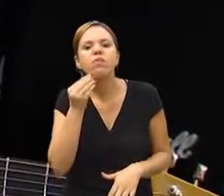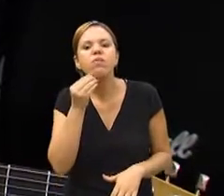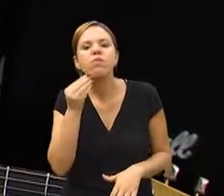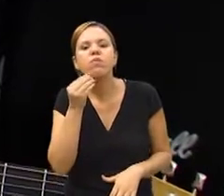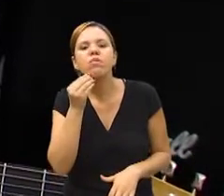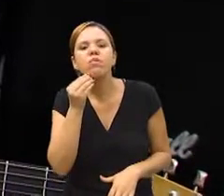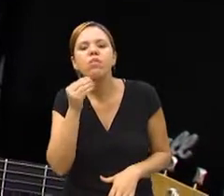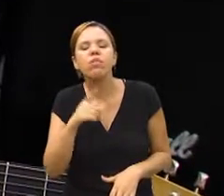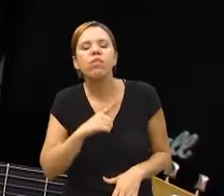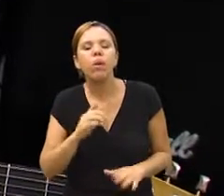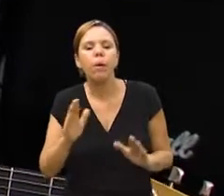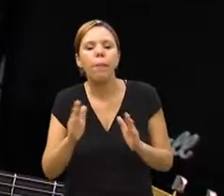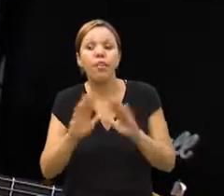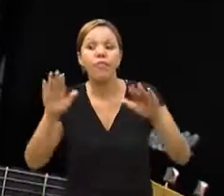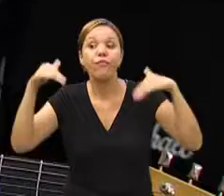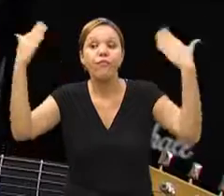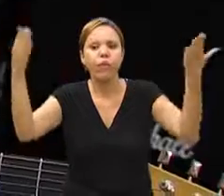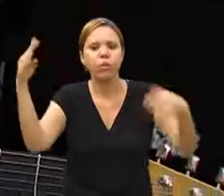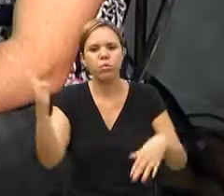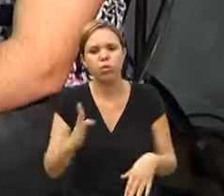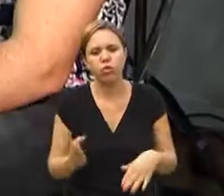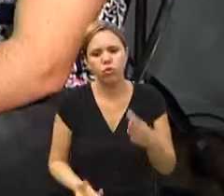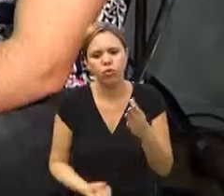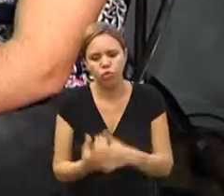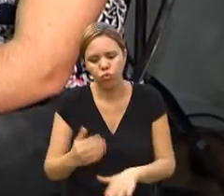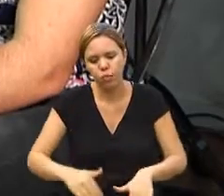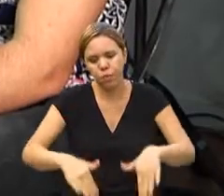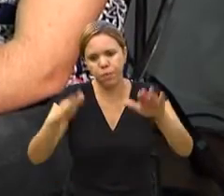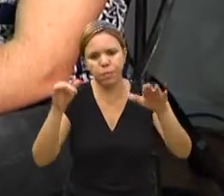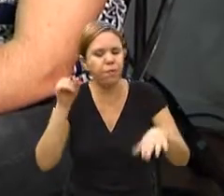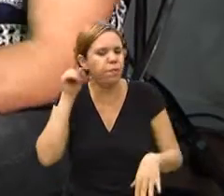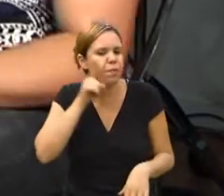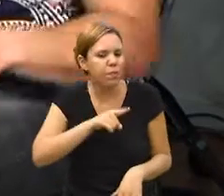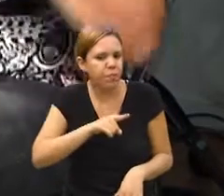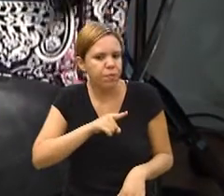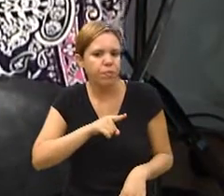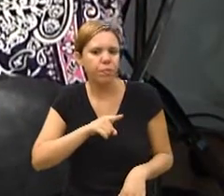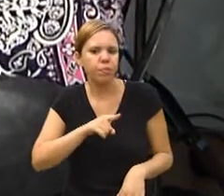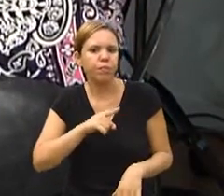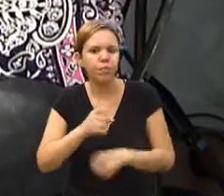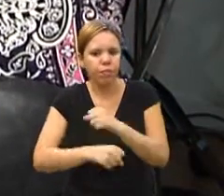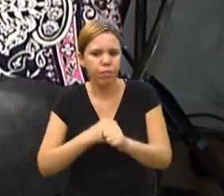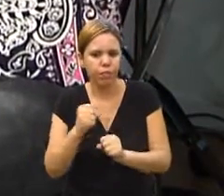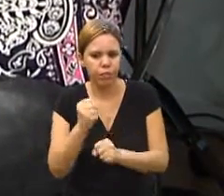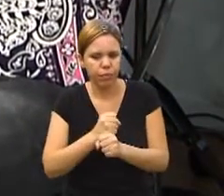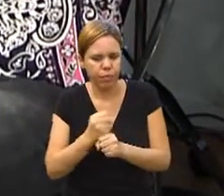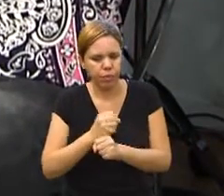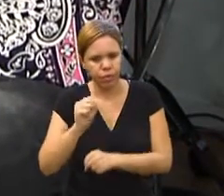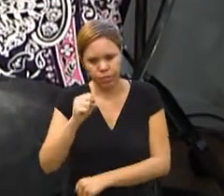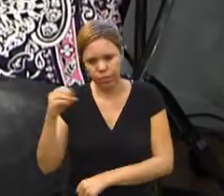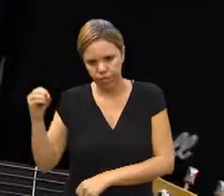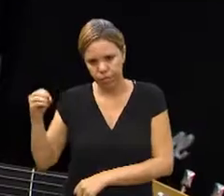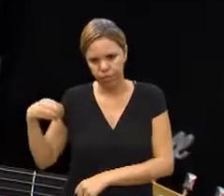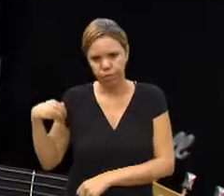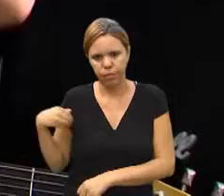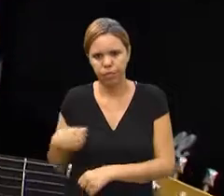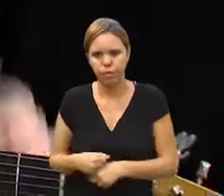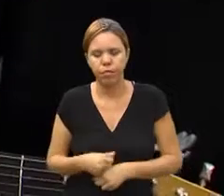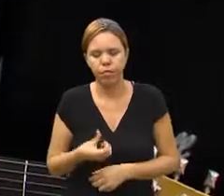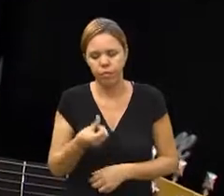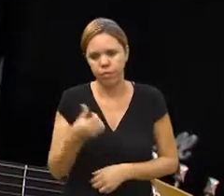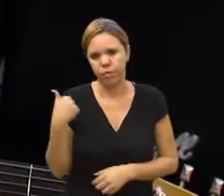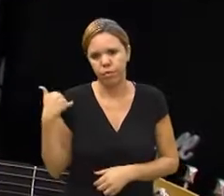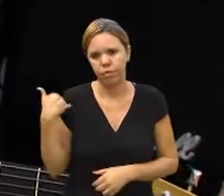tive morando fora do Brasil. Eu fui criado nos Estados Unidos, eu estava nos Estados Unidos nos anos 80 ainda, com 6